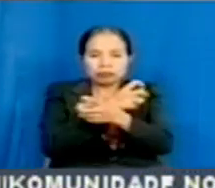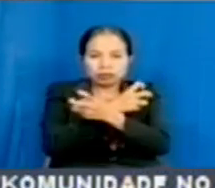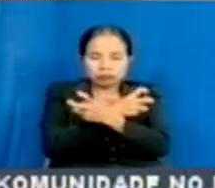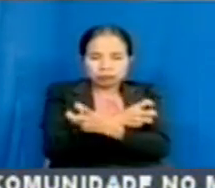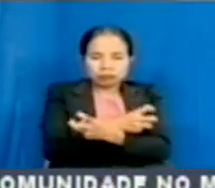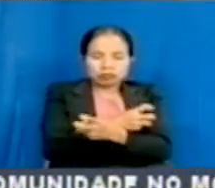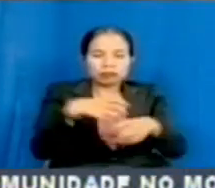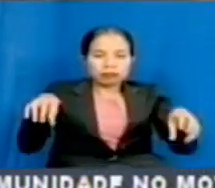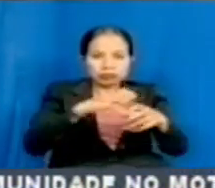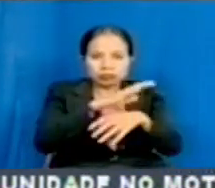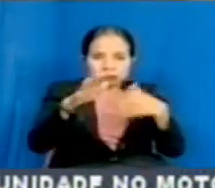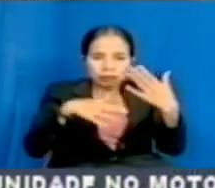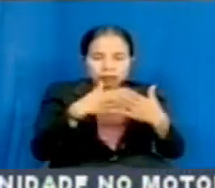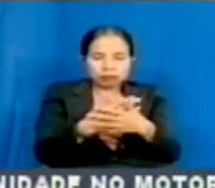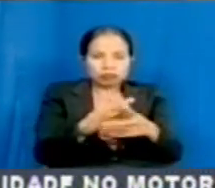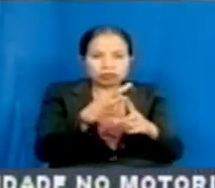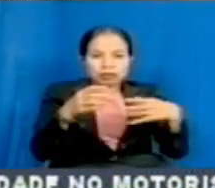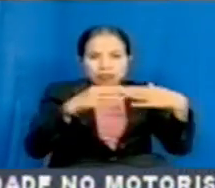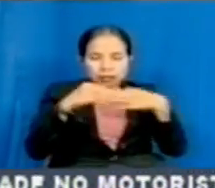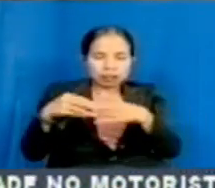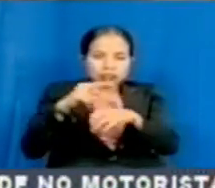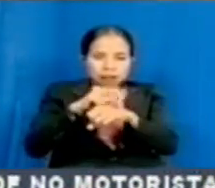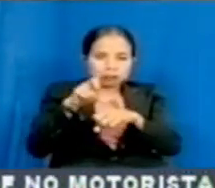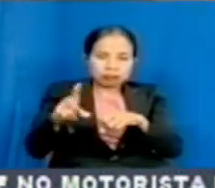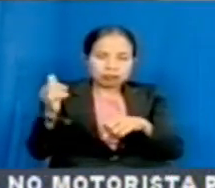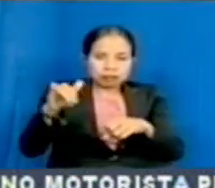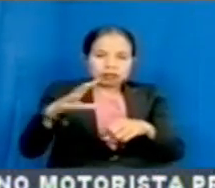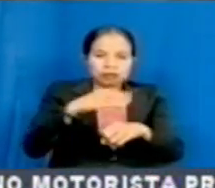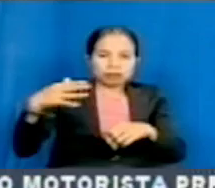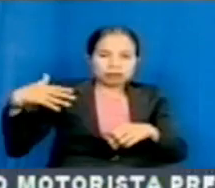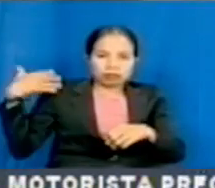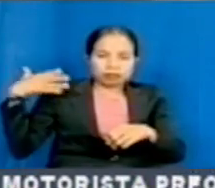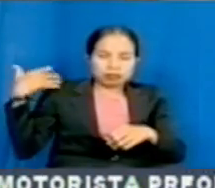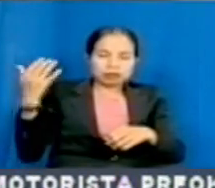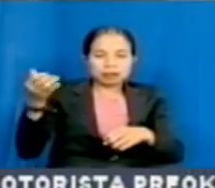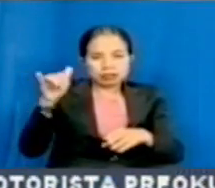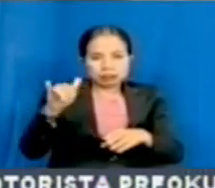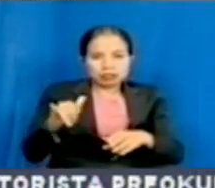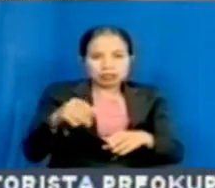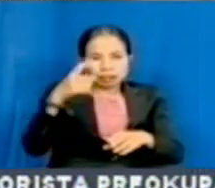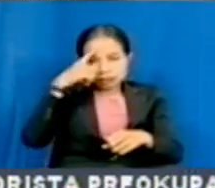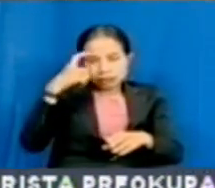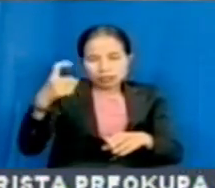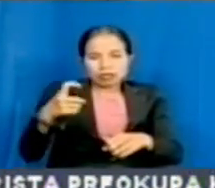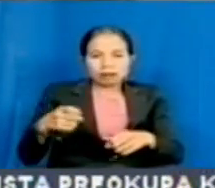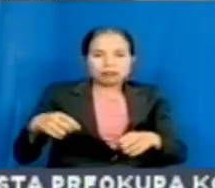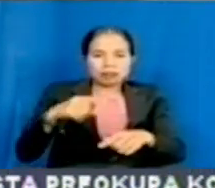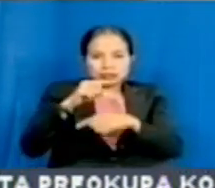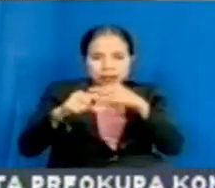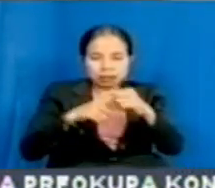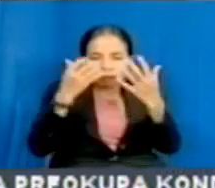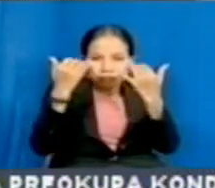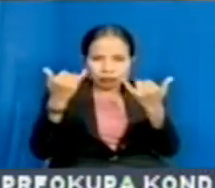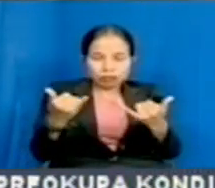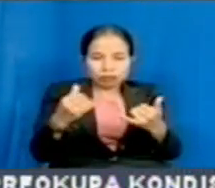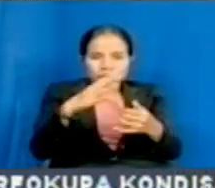no esforço tomak, husi liderança nacional sira, no juventude lorico a soa in sira, tamba ne, geração atual